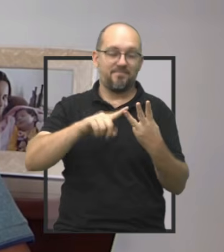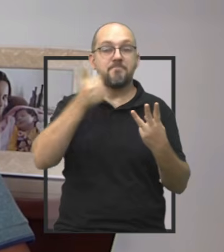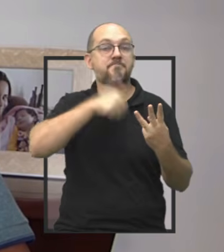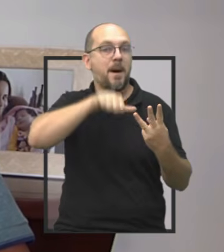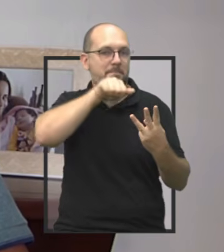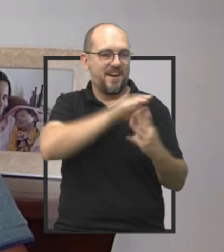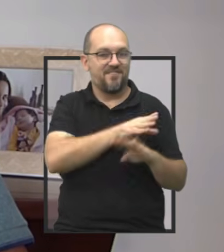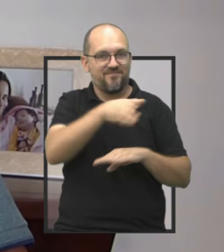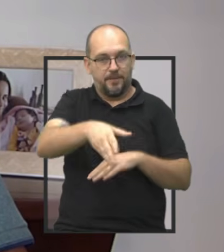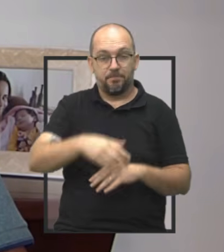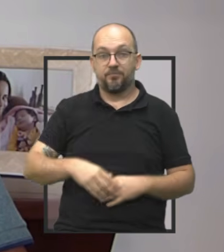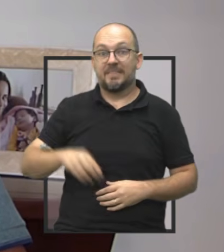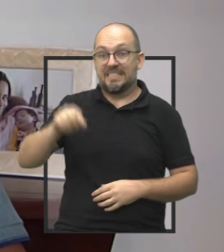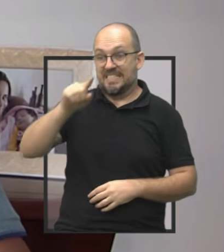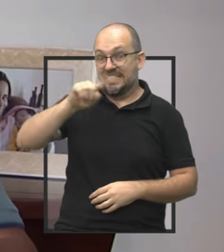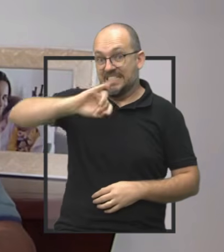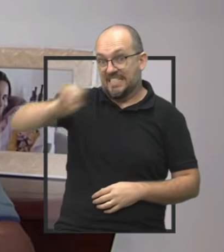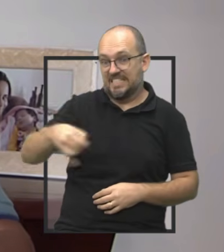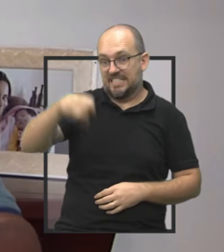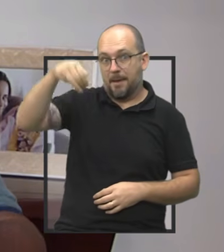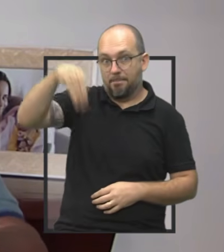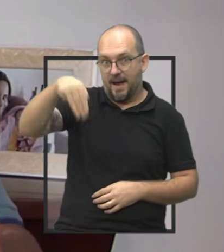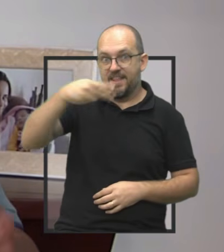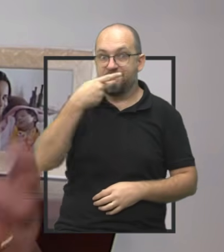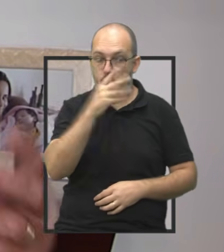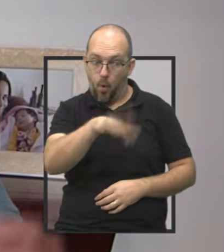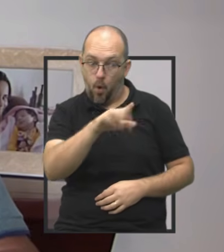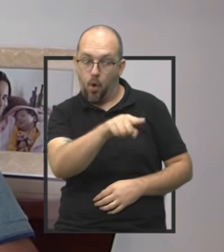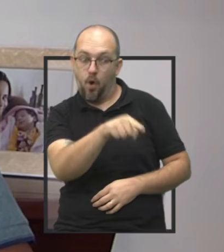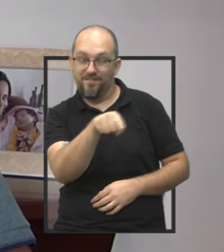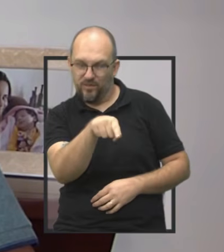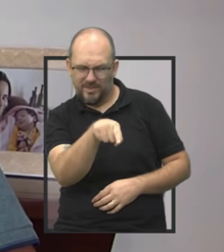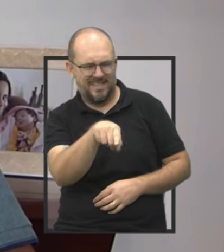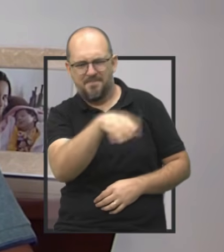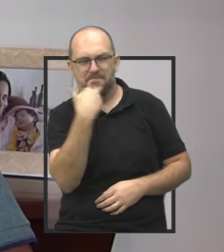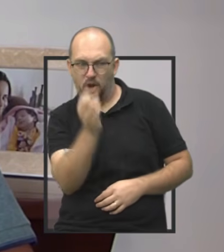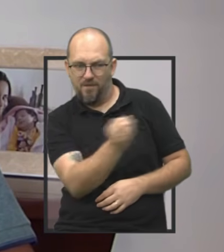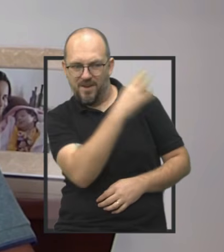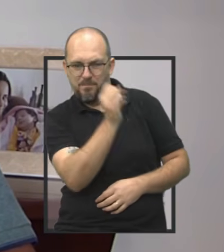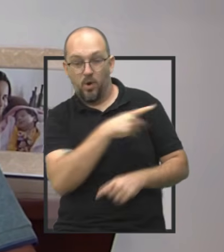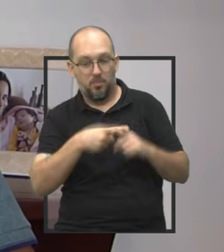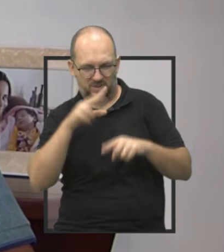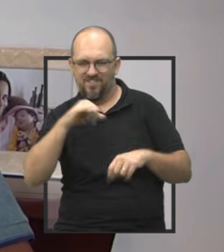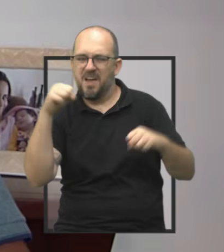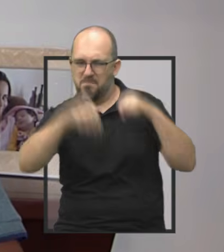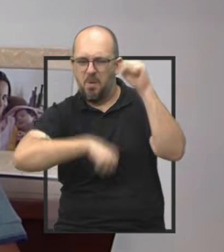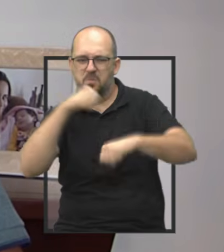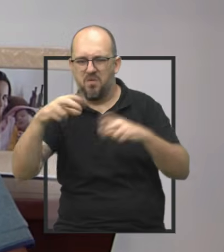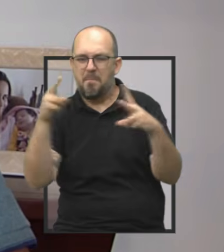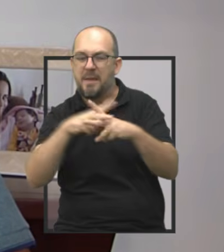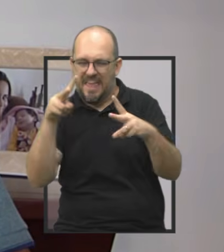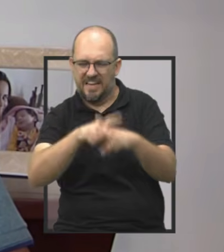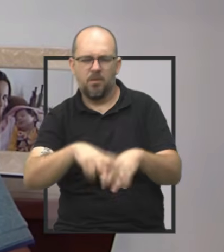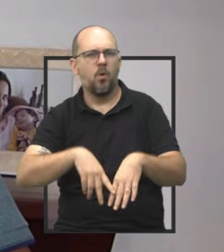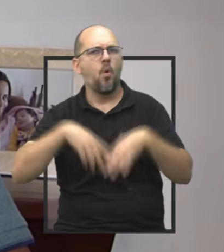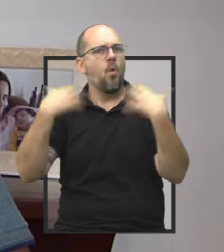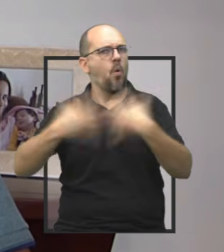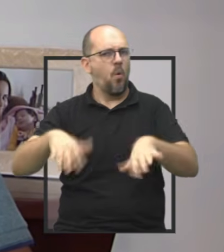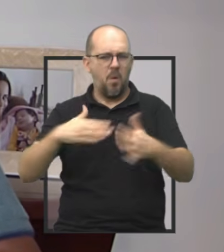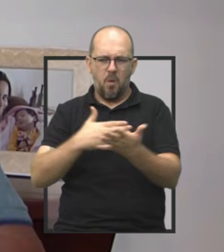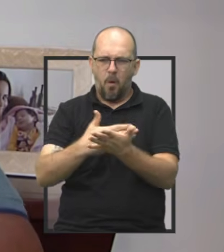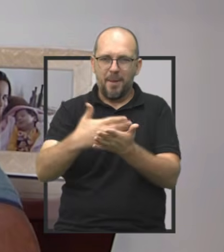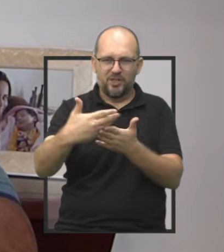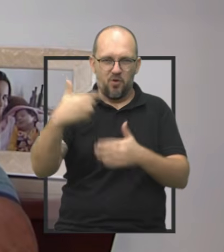mãe. Aí o Zé Maria falou para mim, Moacir, tira seu pai e sua mãe, leva para casa, que agora o pau vai quebrar.